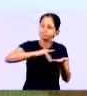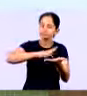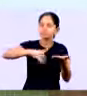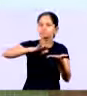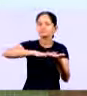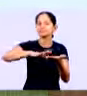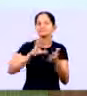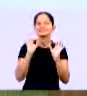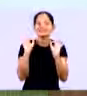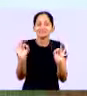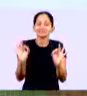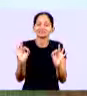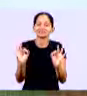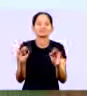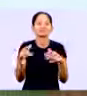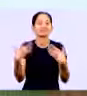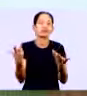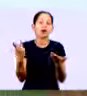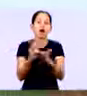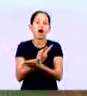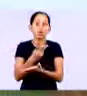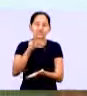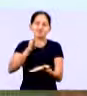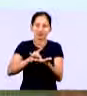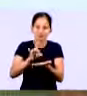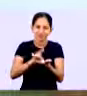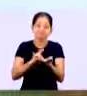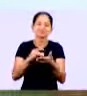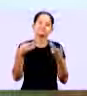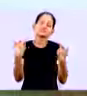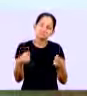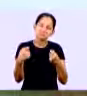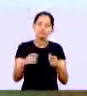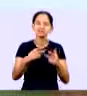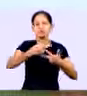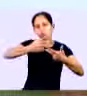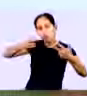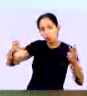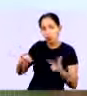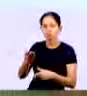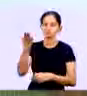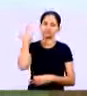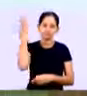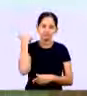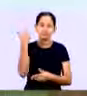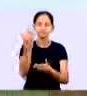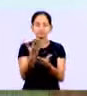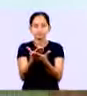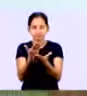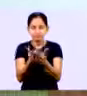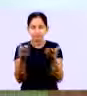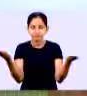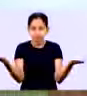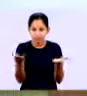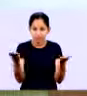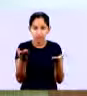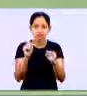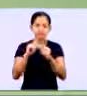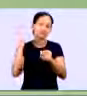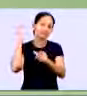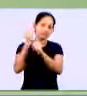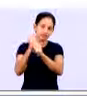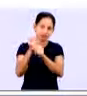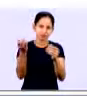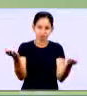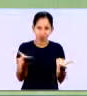seja efetivado, que ele realmente aconteça. E para isso você precisa utilizar as ferramentas que nós trabalhamos durante o semestre, mas nós vamos revisar algumas aqui agora.